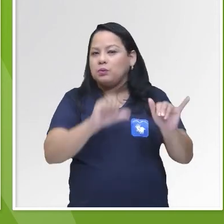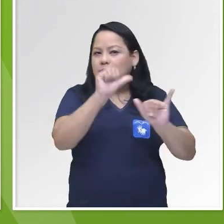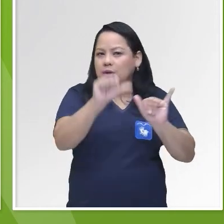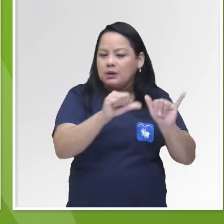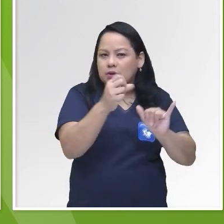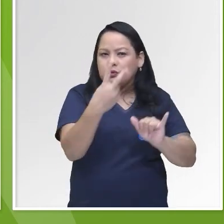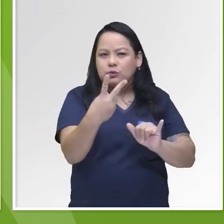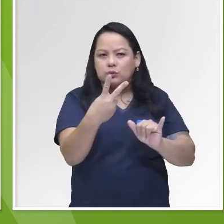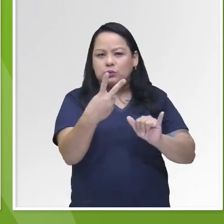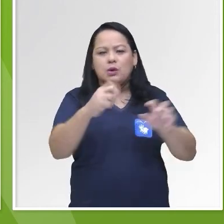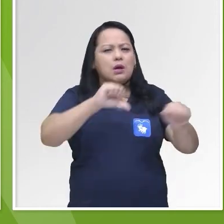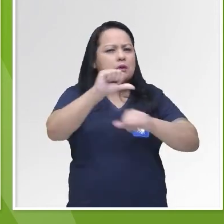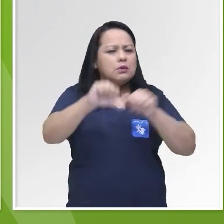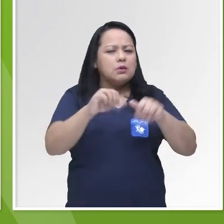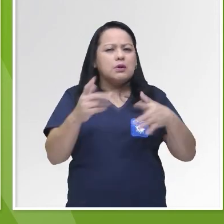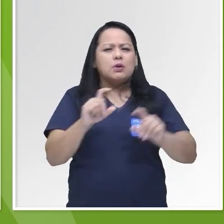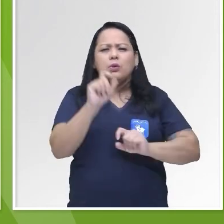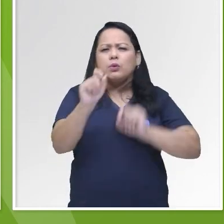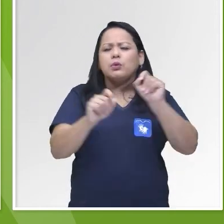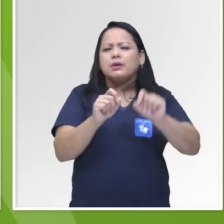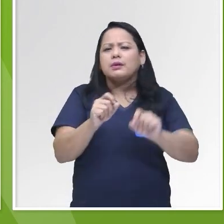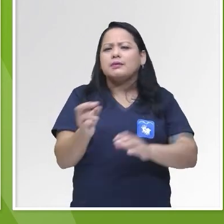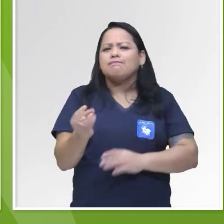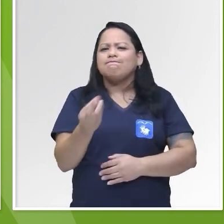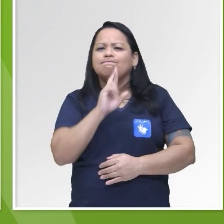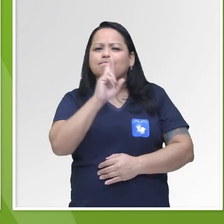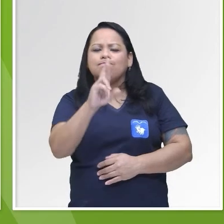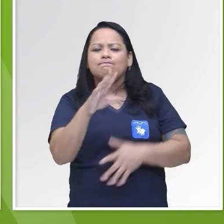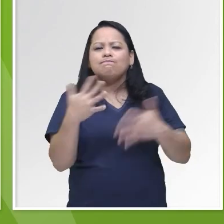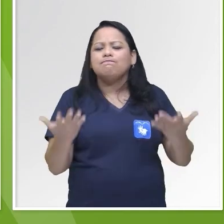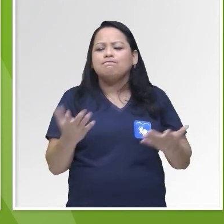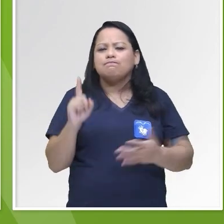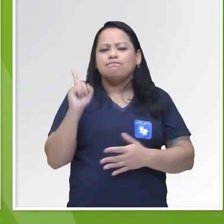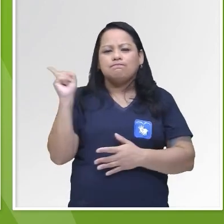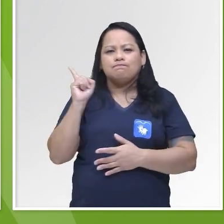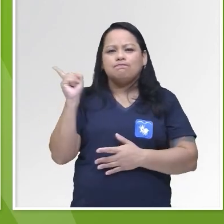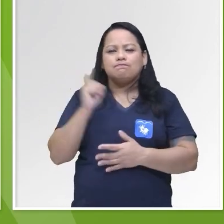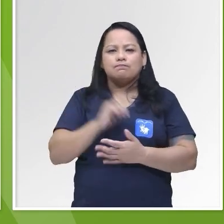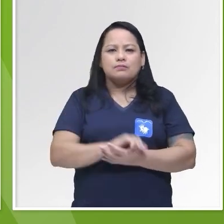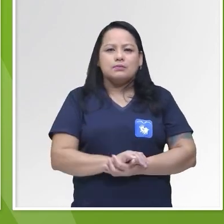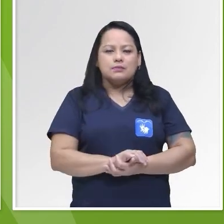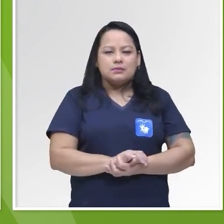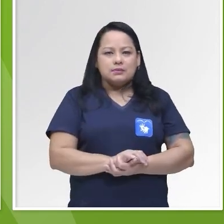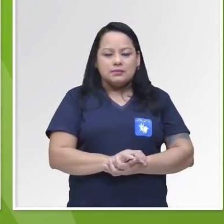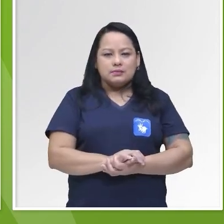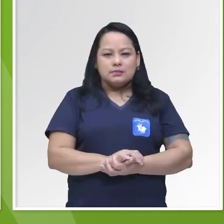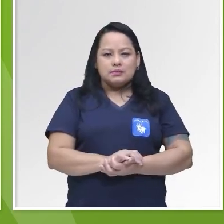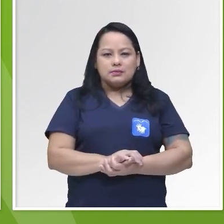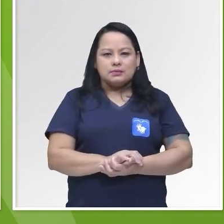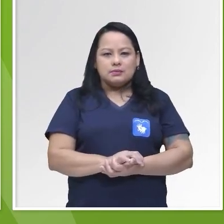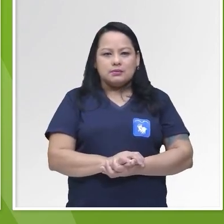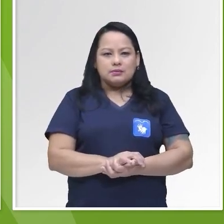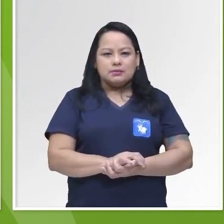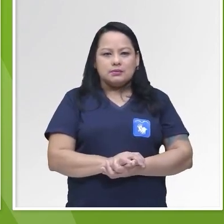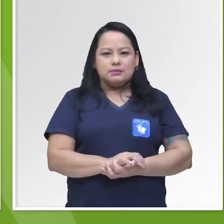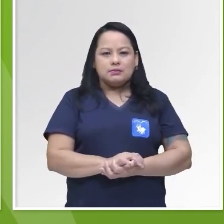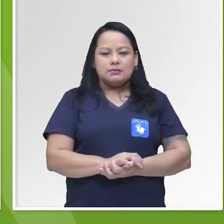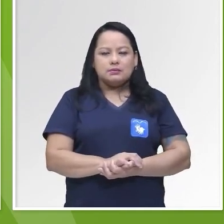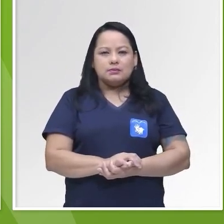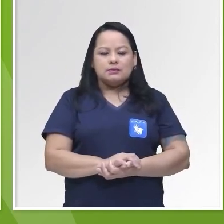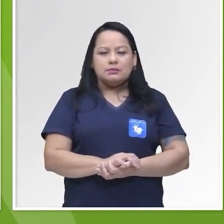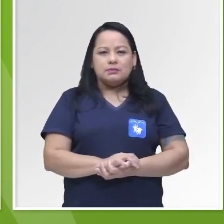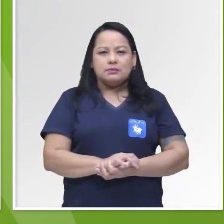dupla troca? O que vocês colocariam, gente, aí nessa analogia? Alguém